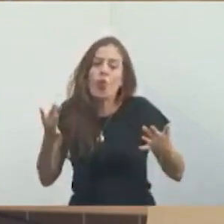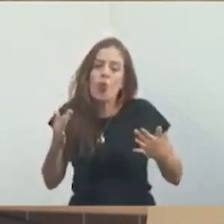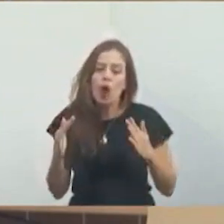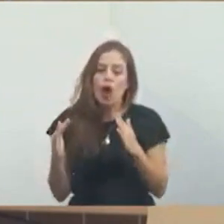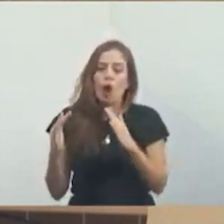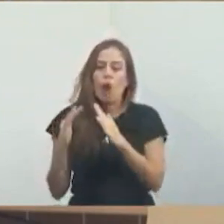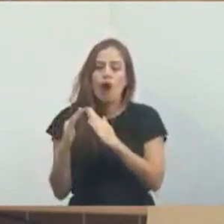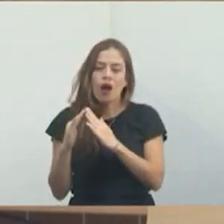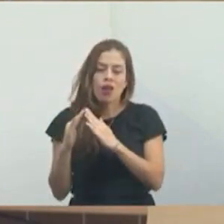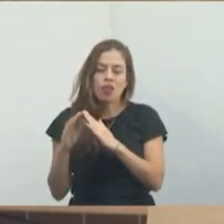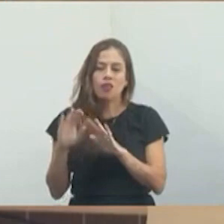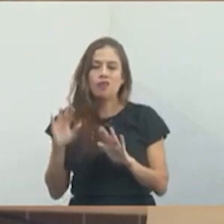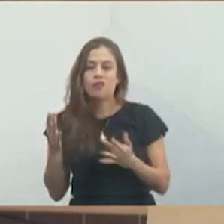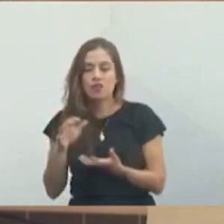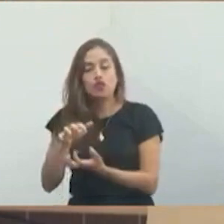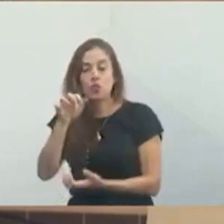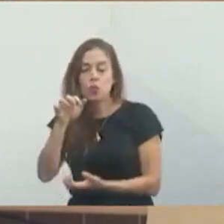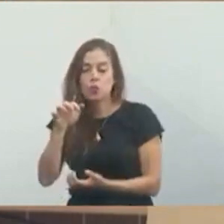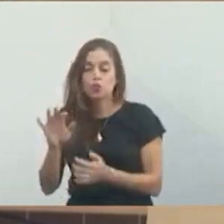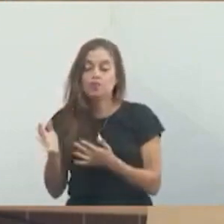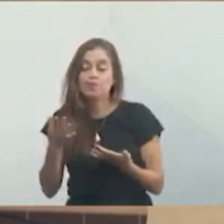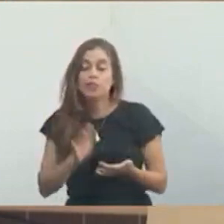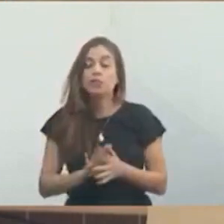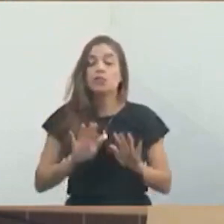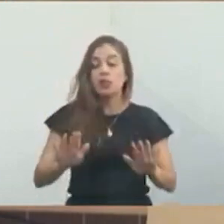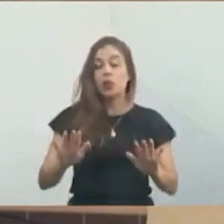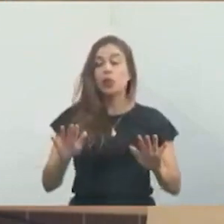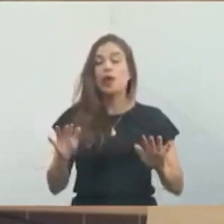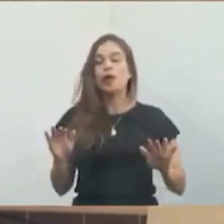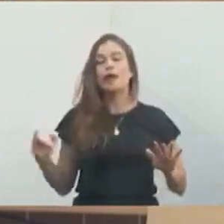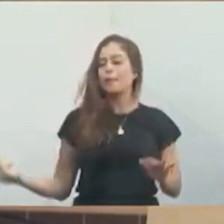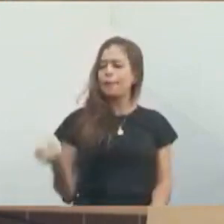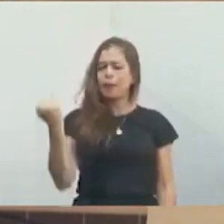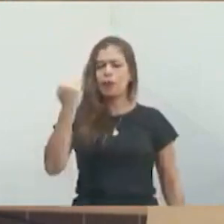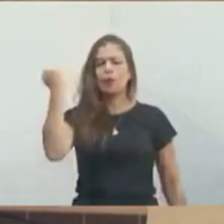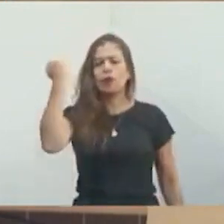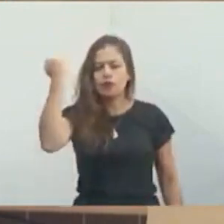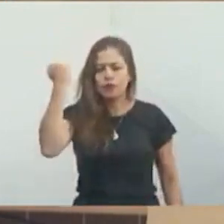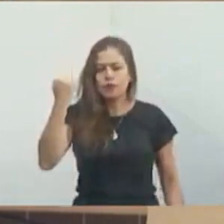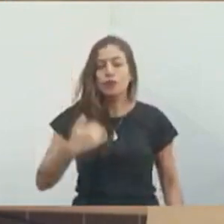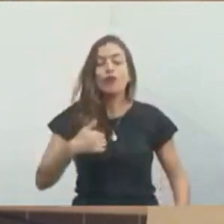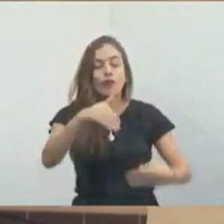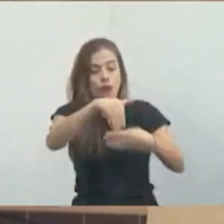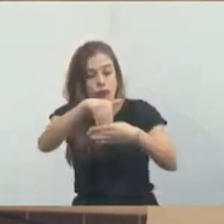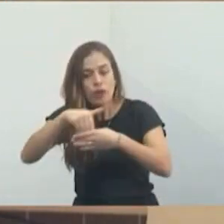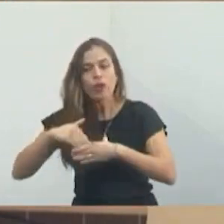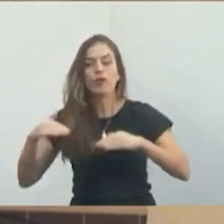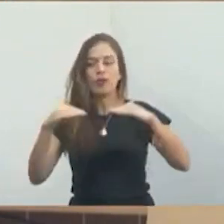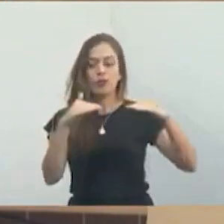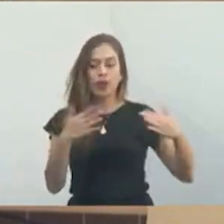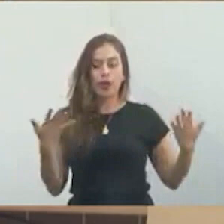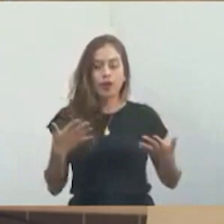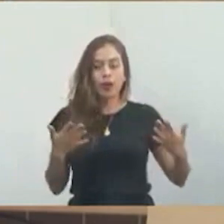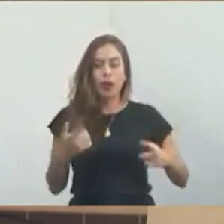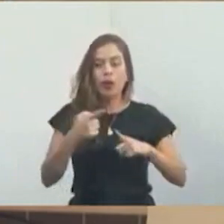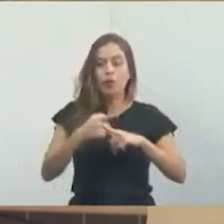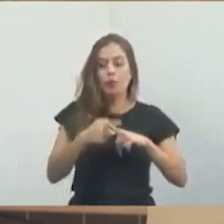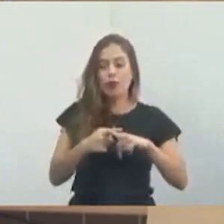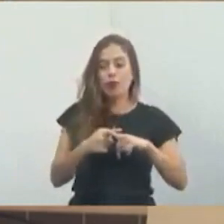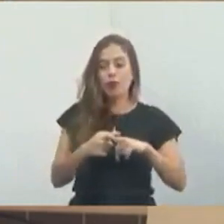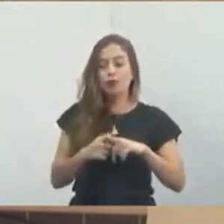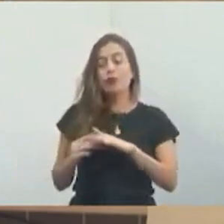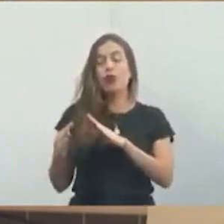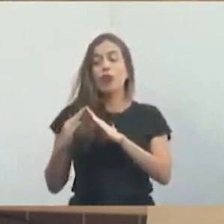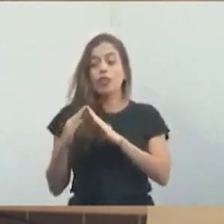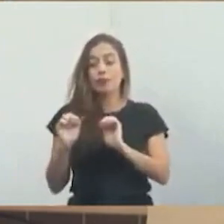instituição vai. Então, é muito importante a gente votar favorável agora, porque as empresas,